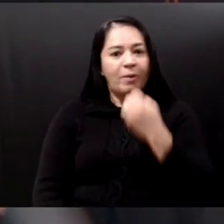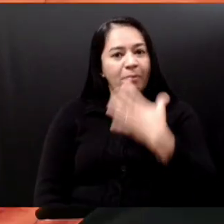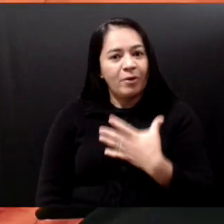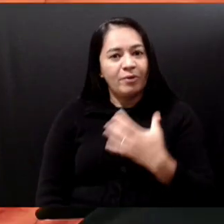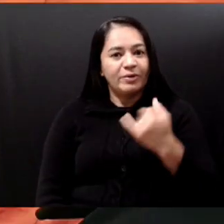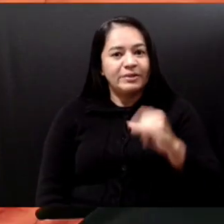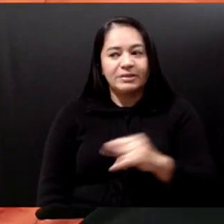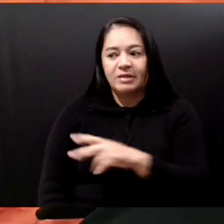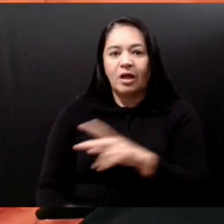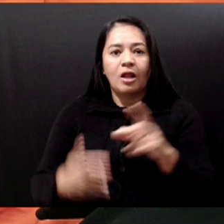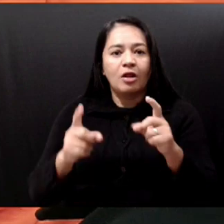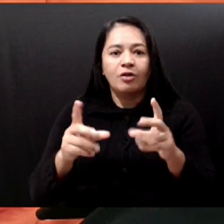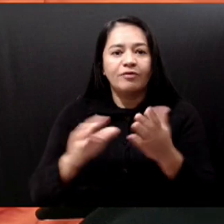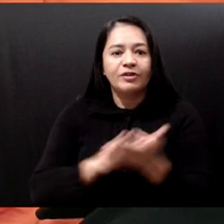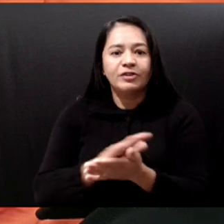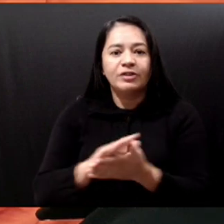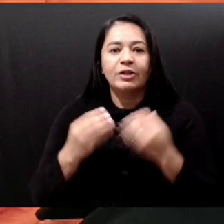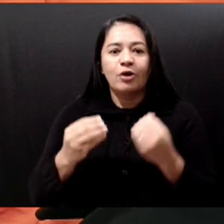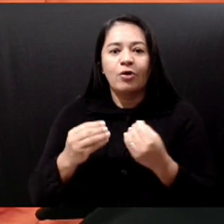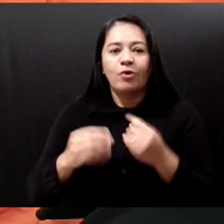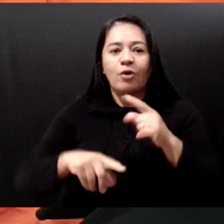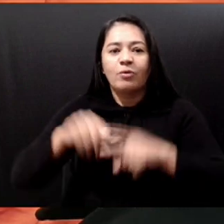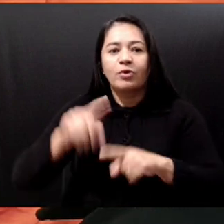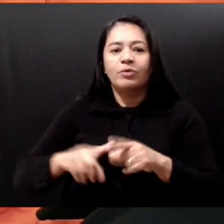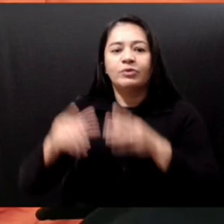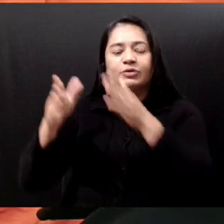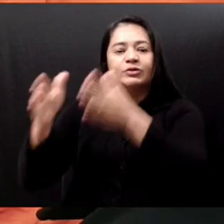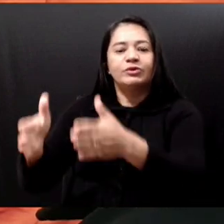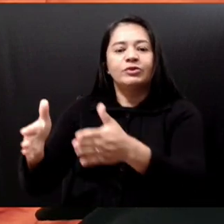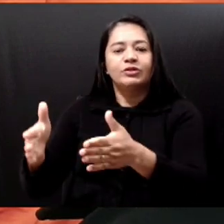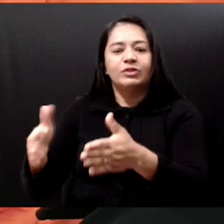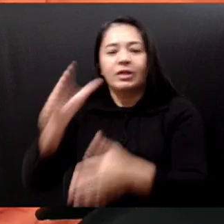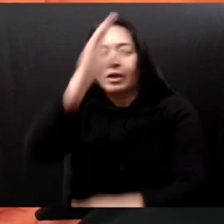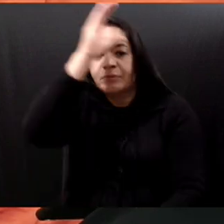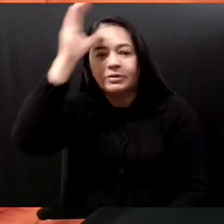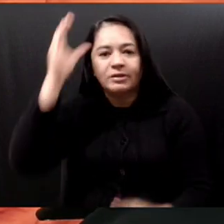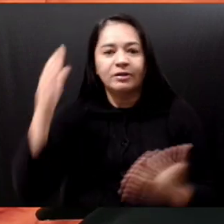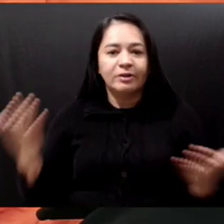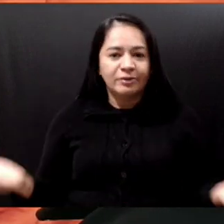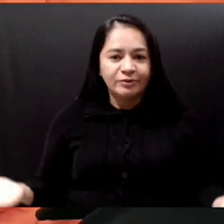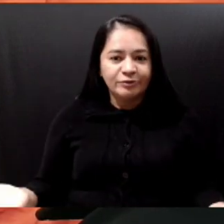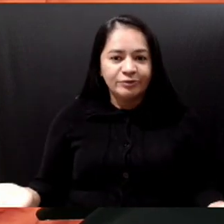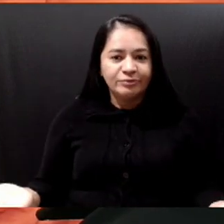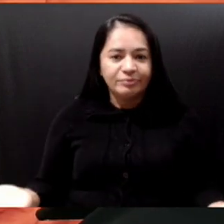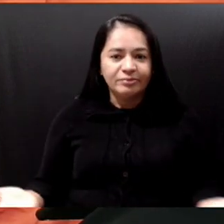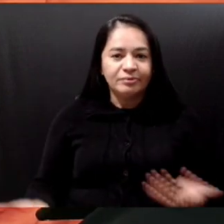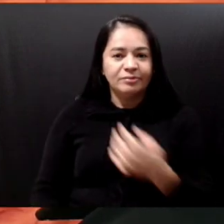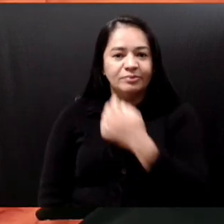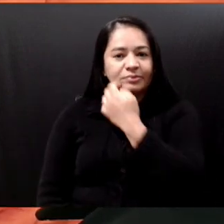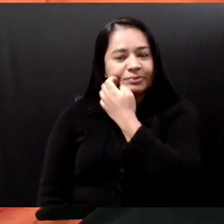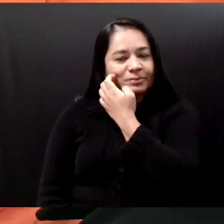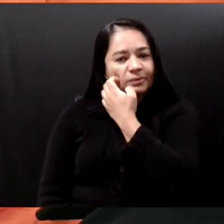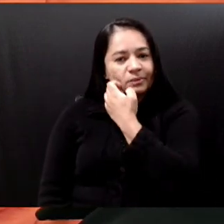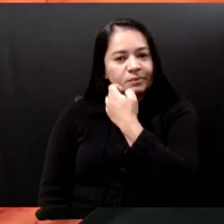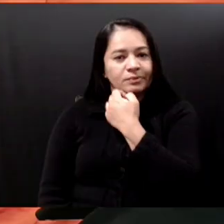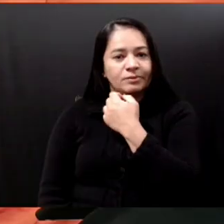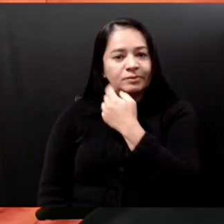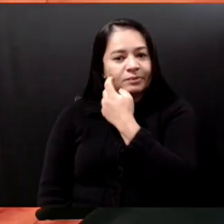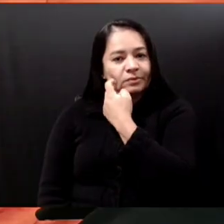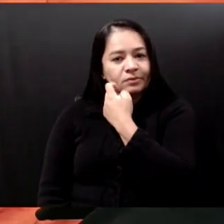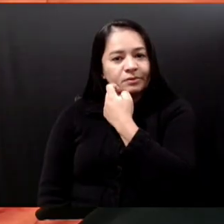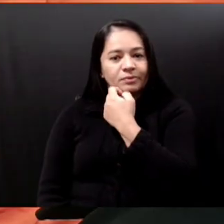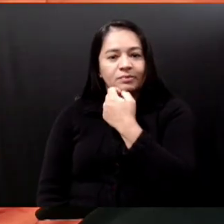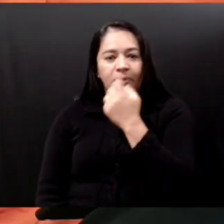o produto dela não chega na mão de Uhum, ninguém. uhum. Então, para mim, a hábito,